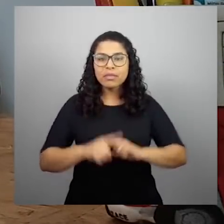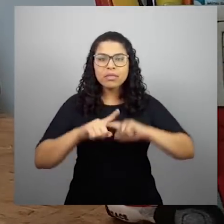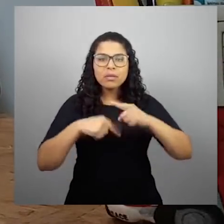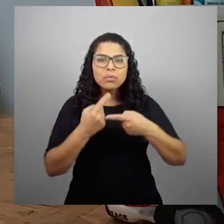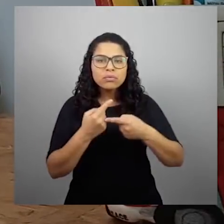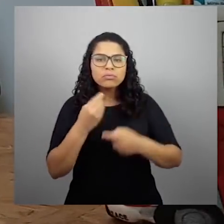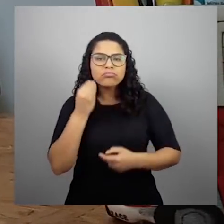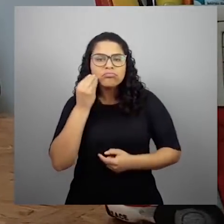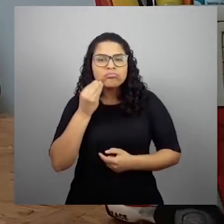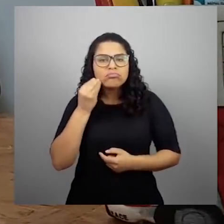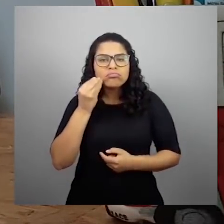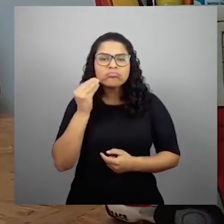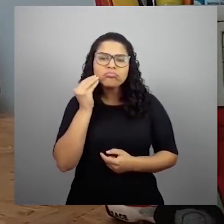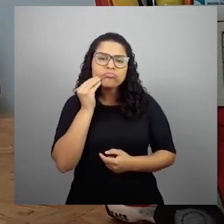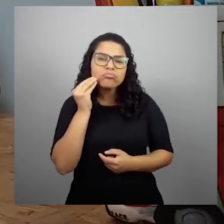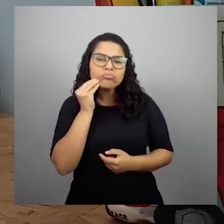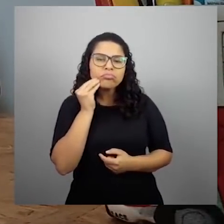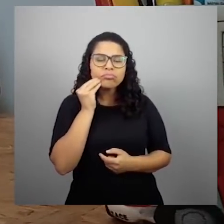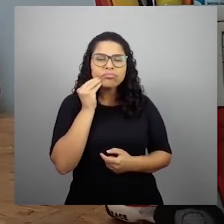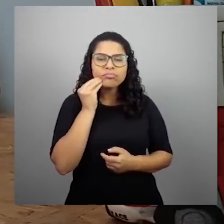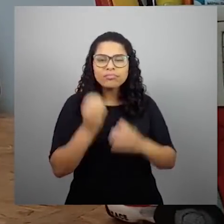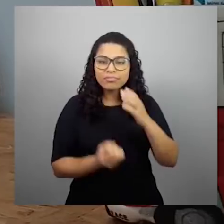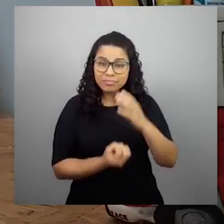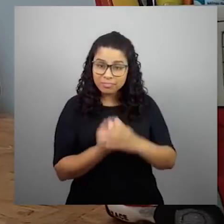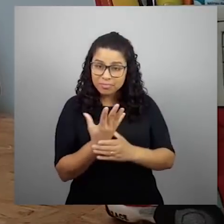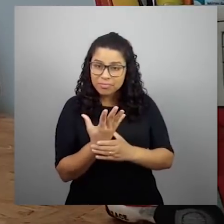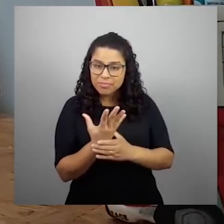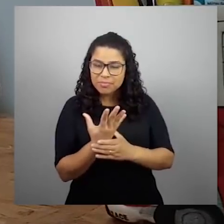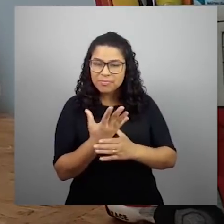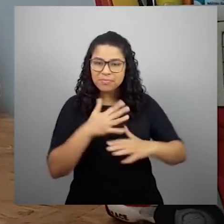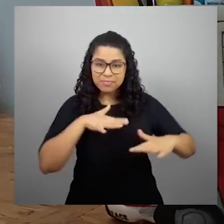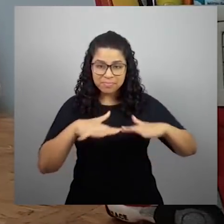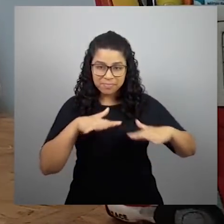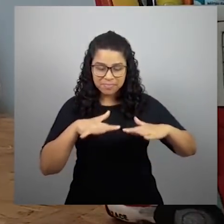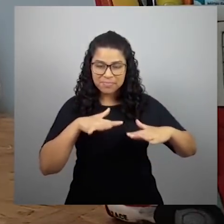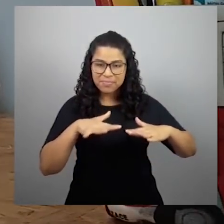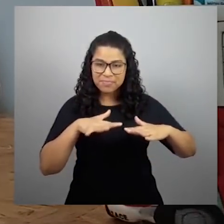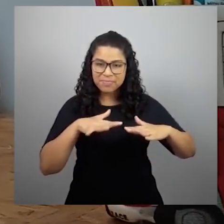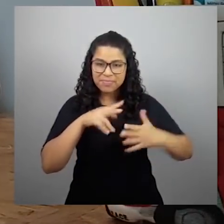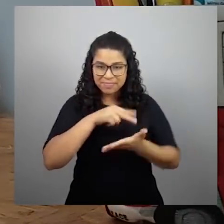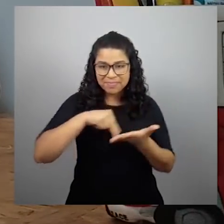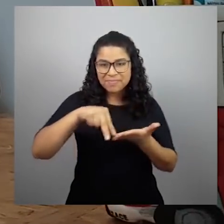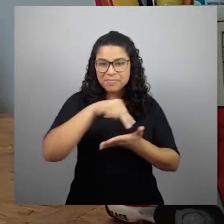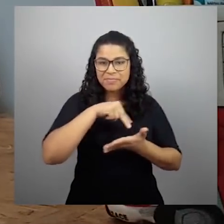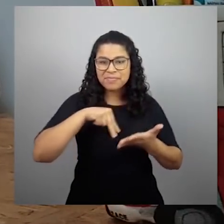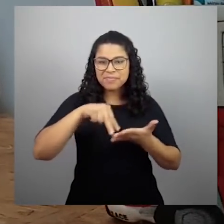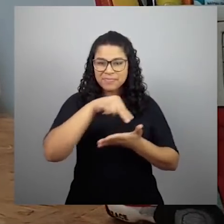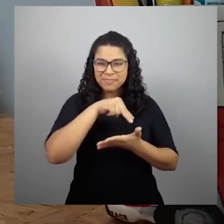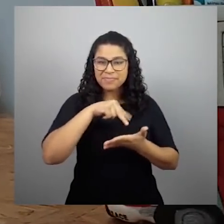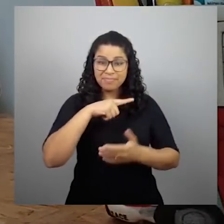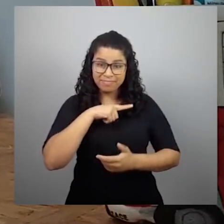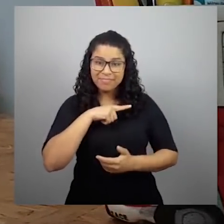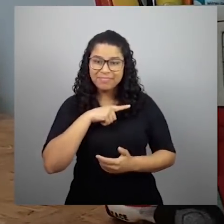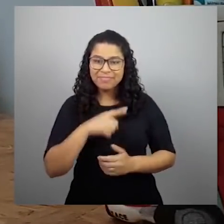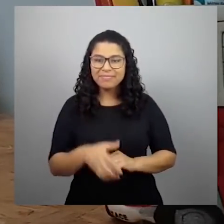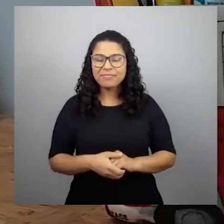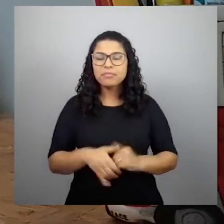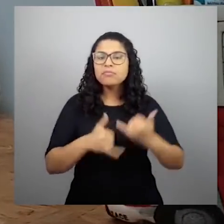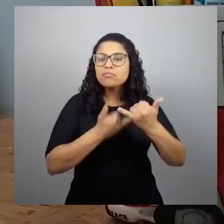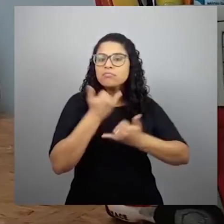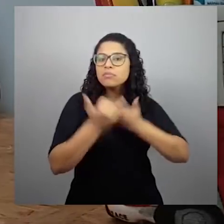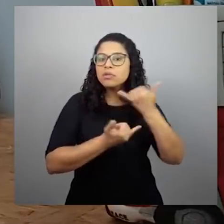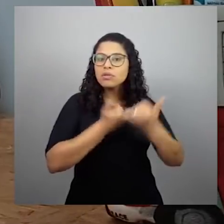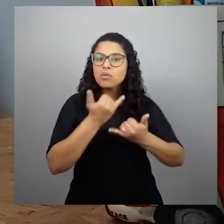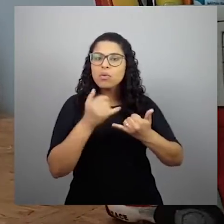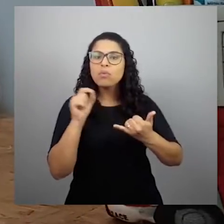experimentaram, transformaram, criaram a dança cotidiana de vocês a partir desses movimentos? Brincaram com